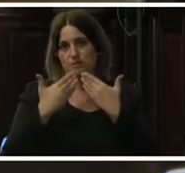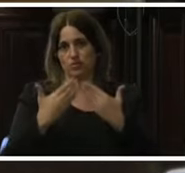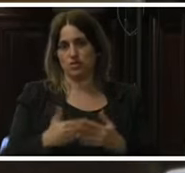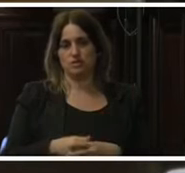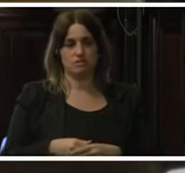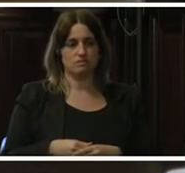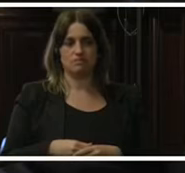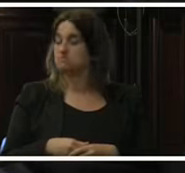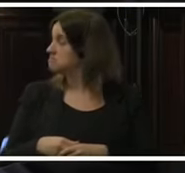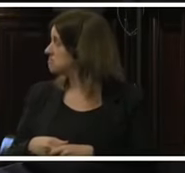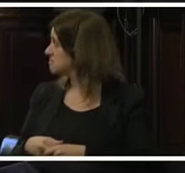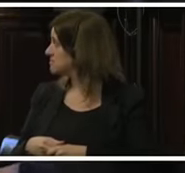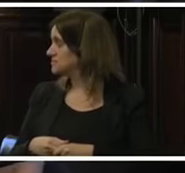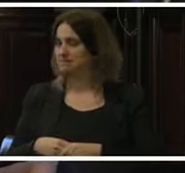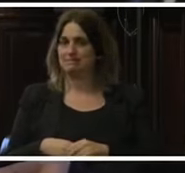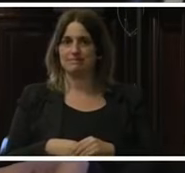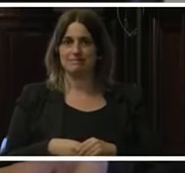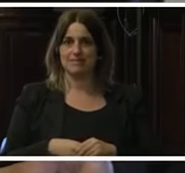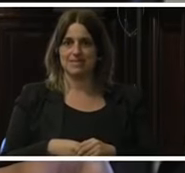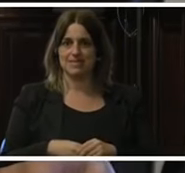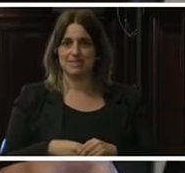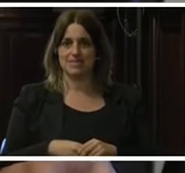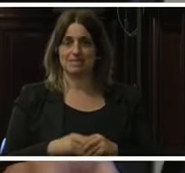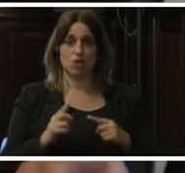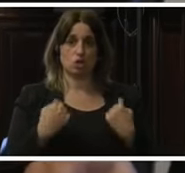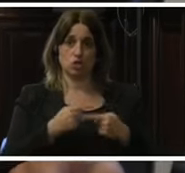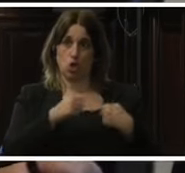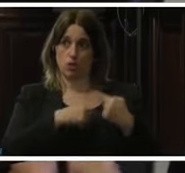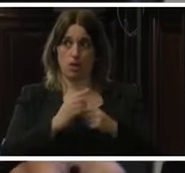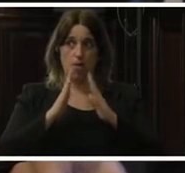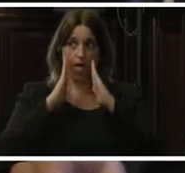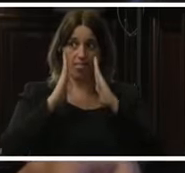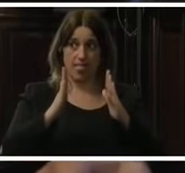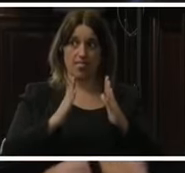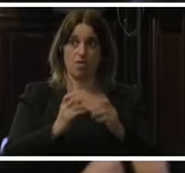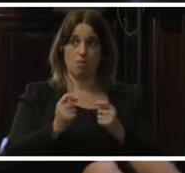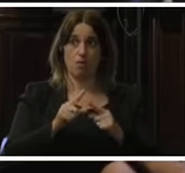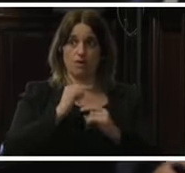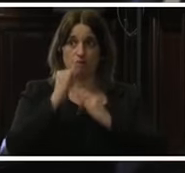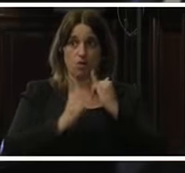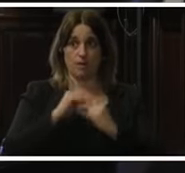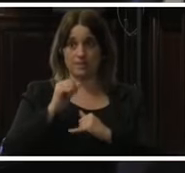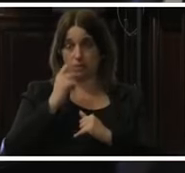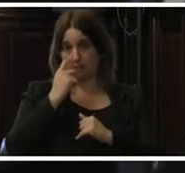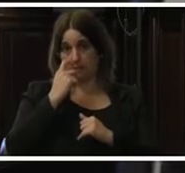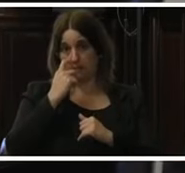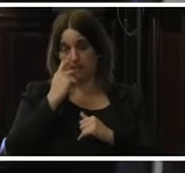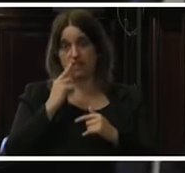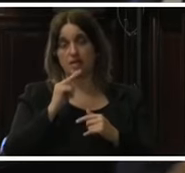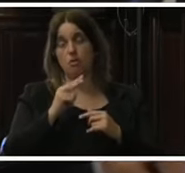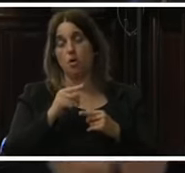bem então se isso é seguiremos atentos a receber estas informações ea dar seguimento à